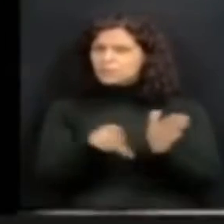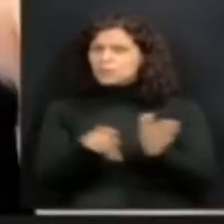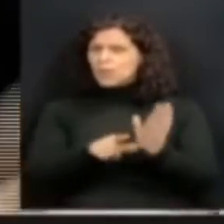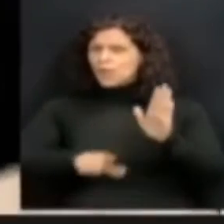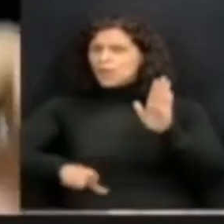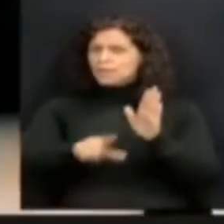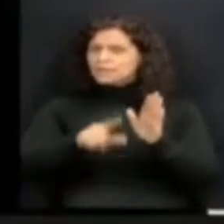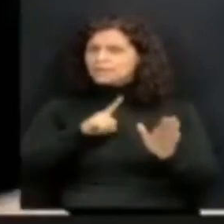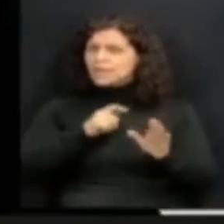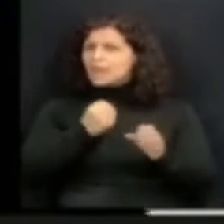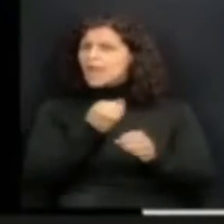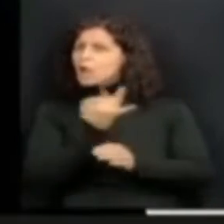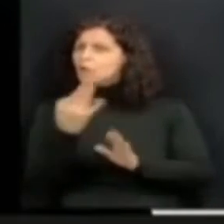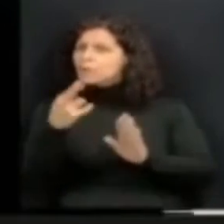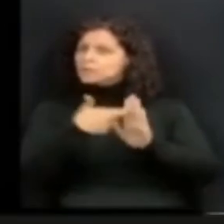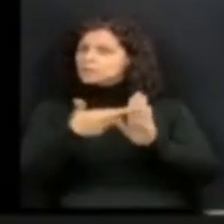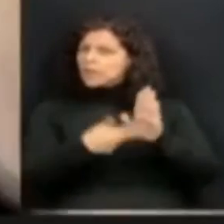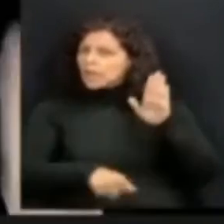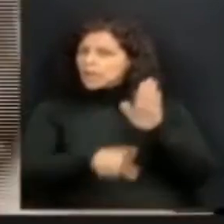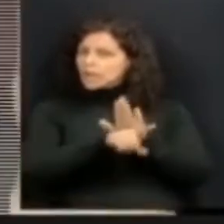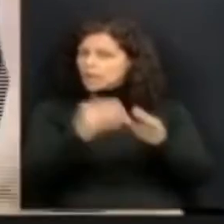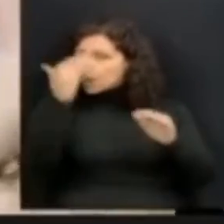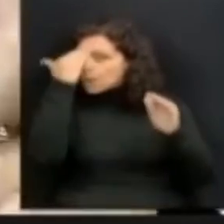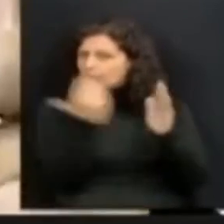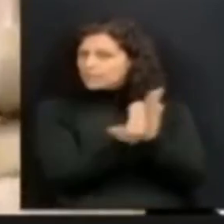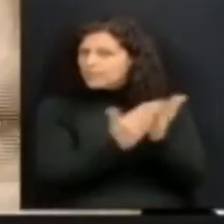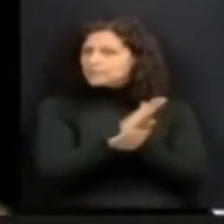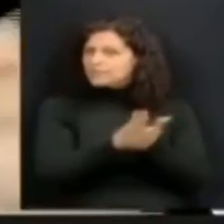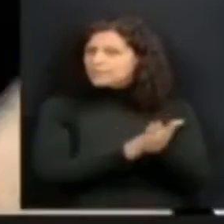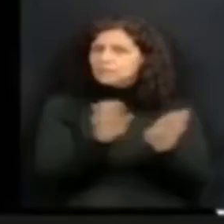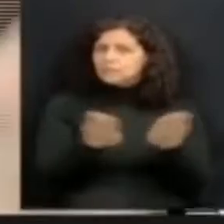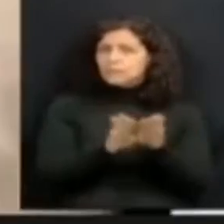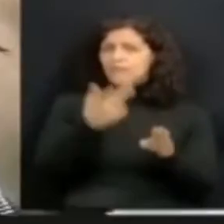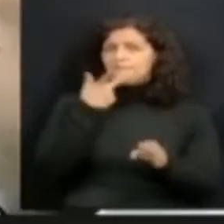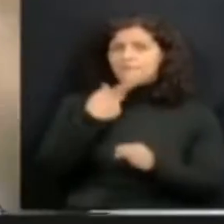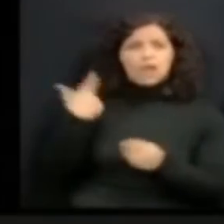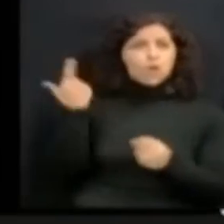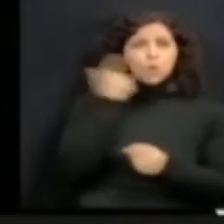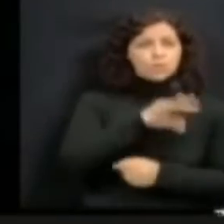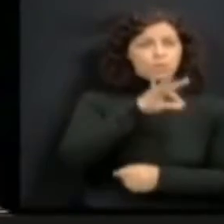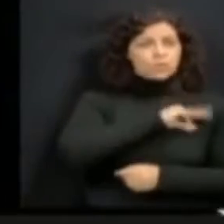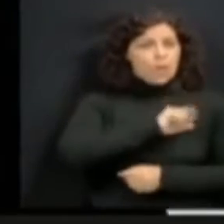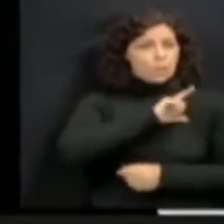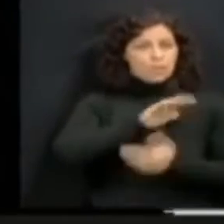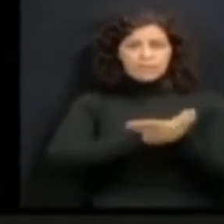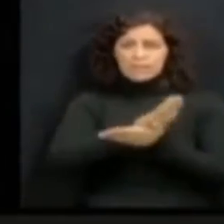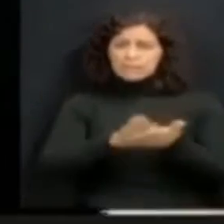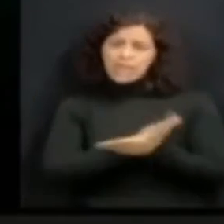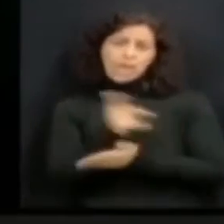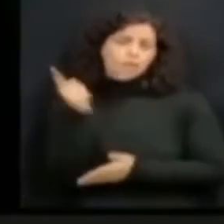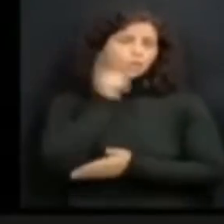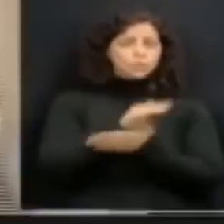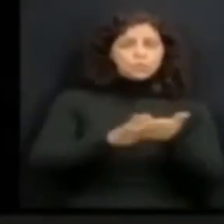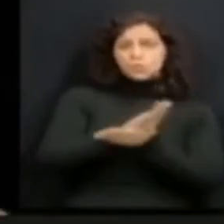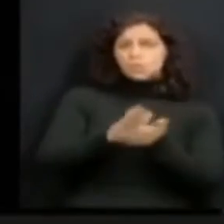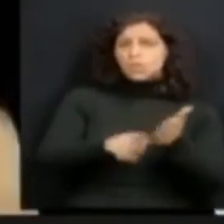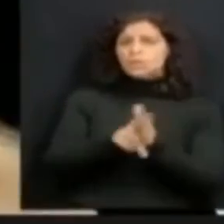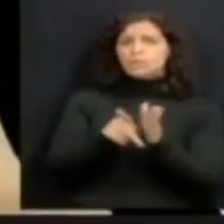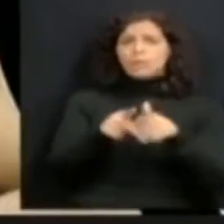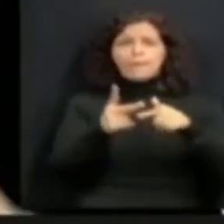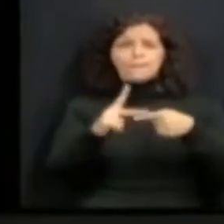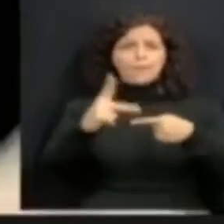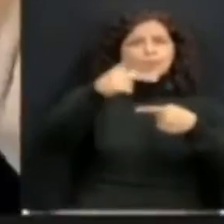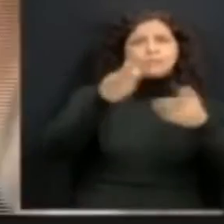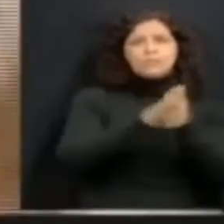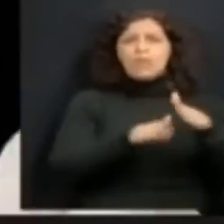cumprimento de certos regulamentos legais e para justificar que não vai dar reposição salarial, que não vai dar aumento e,